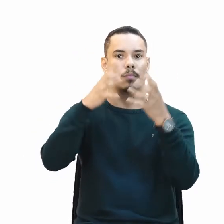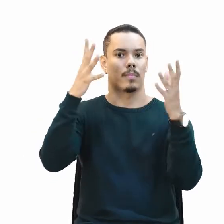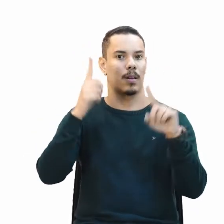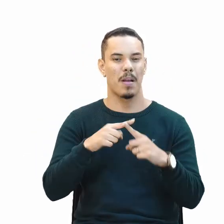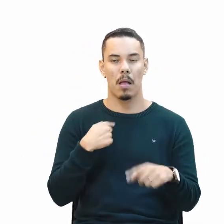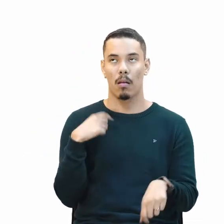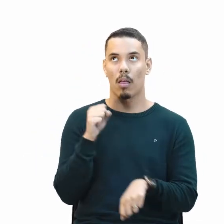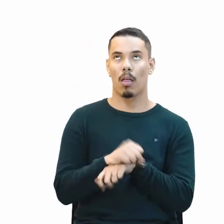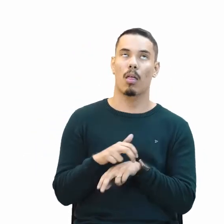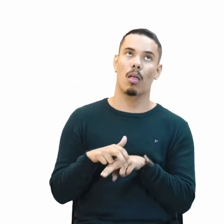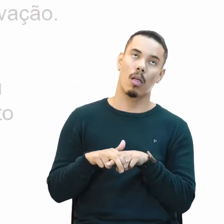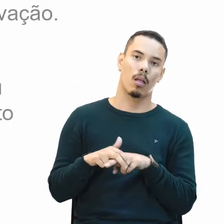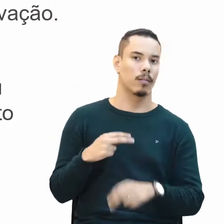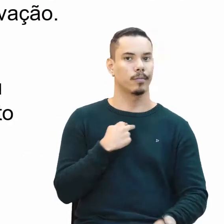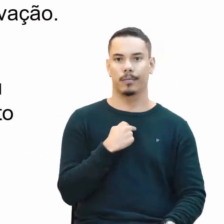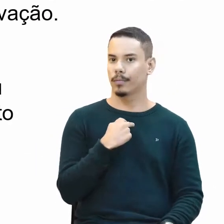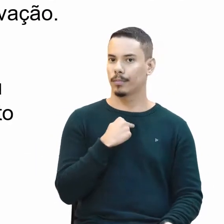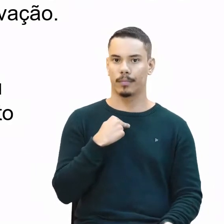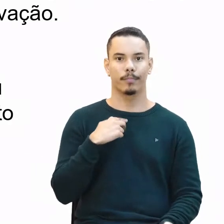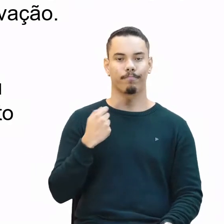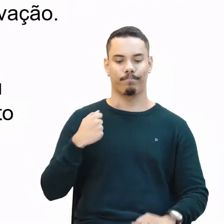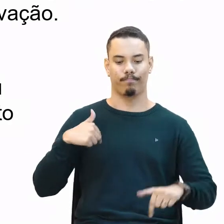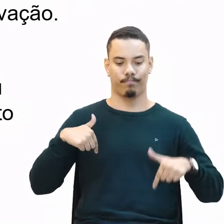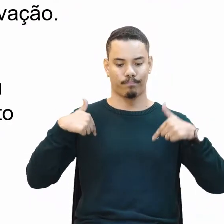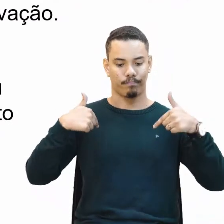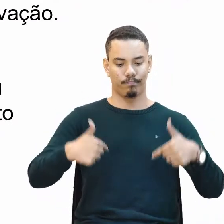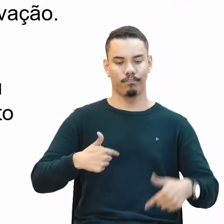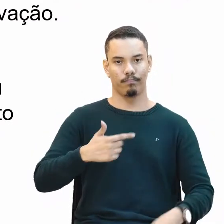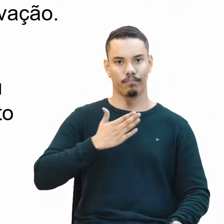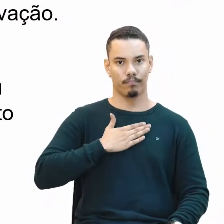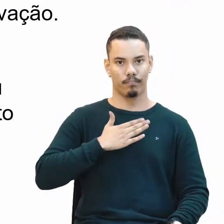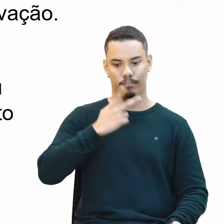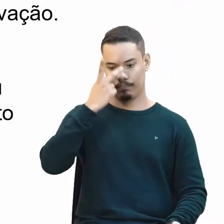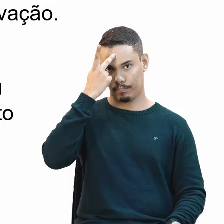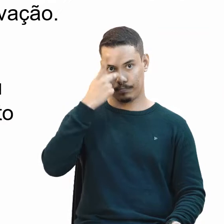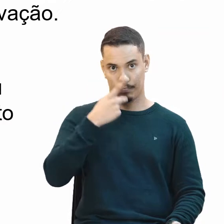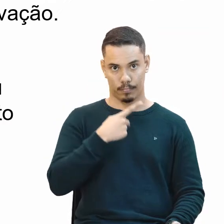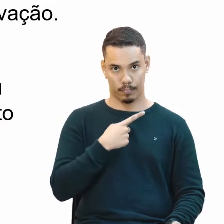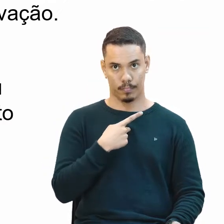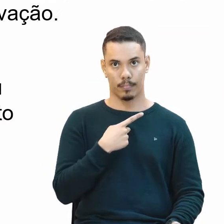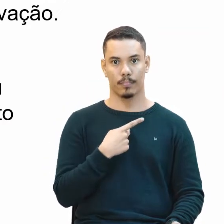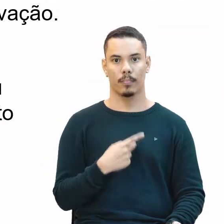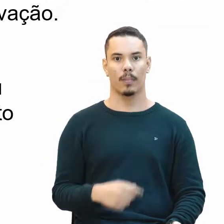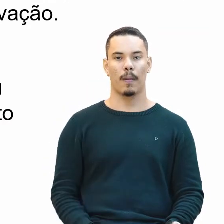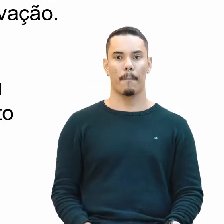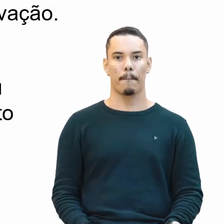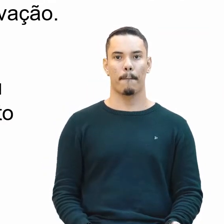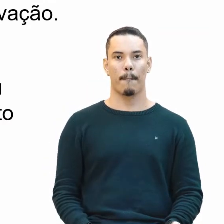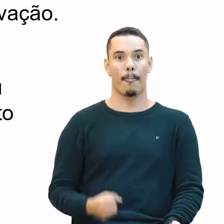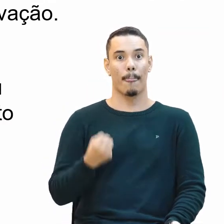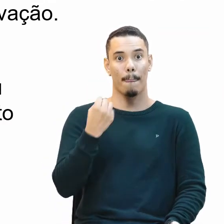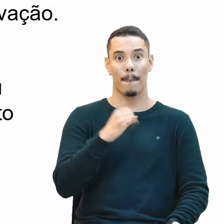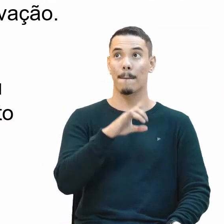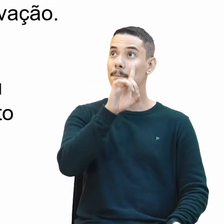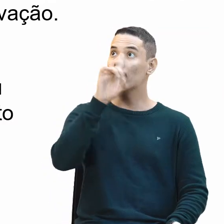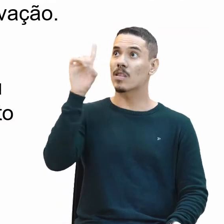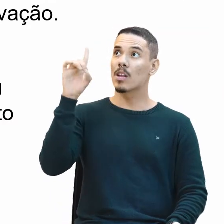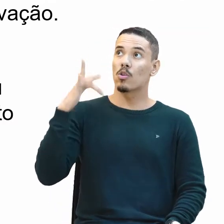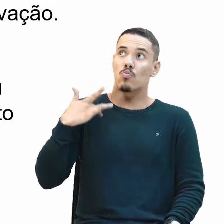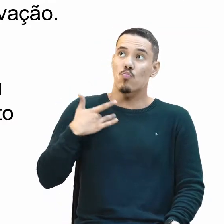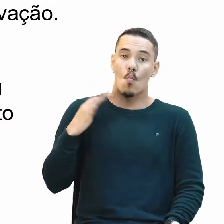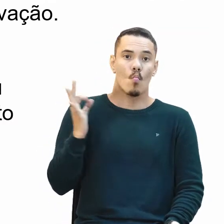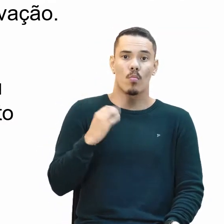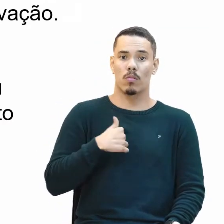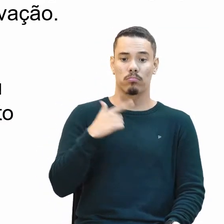sentado. Deve haver o esforço pessoal dele. Sem a graça de Deus, o ser humano nada pode